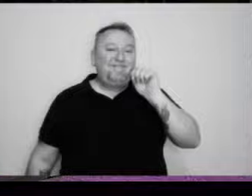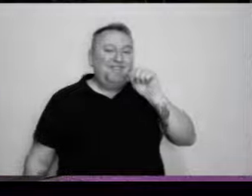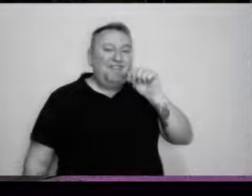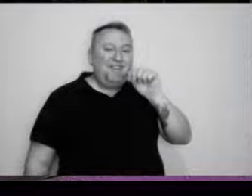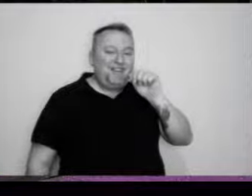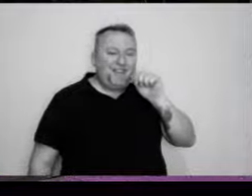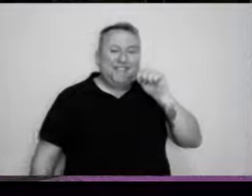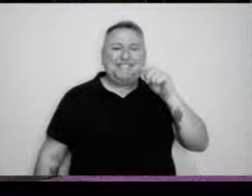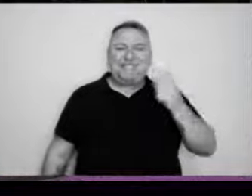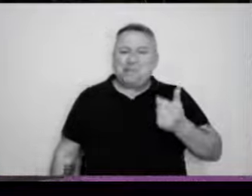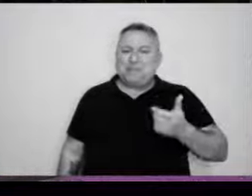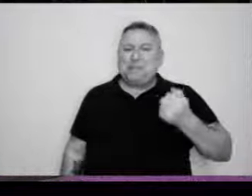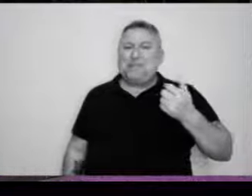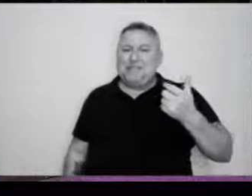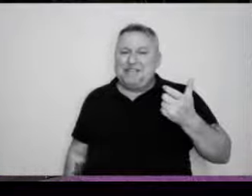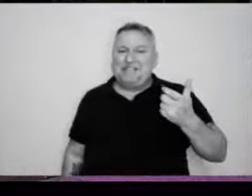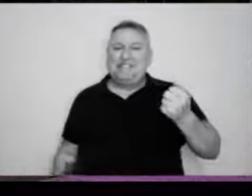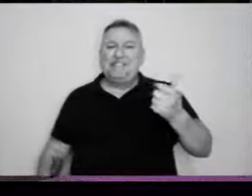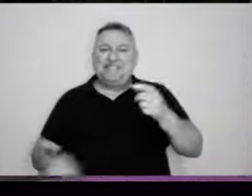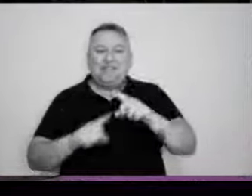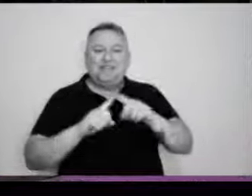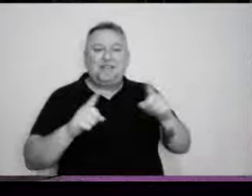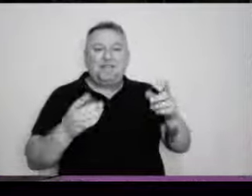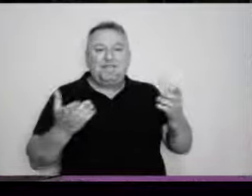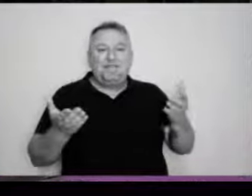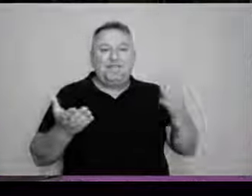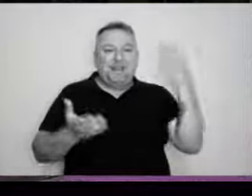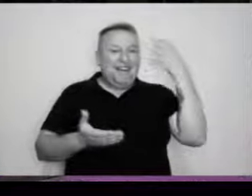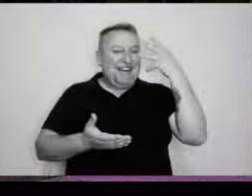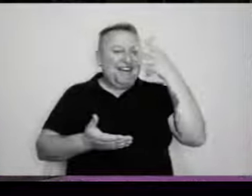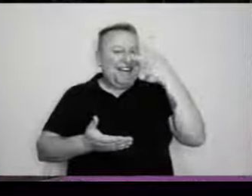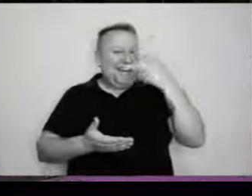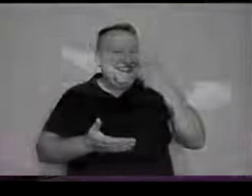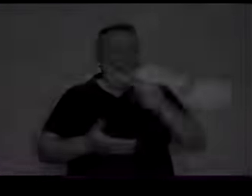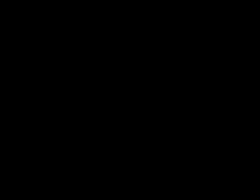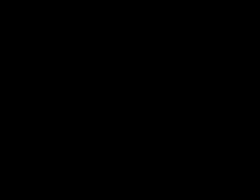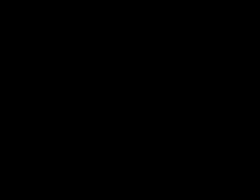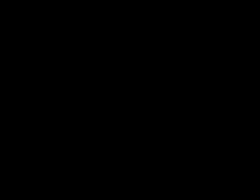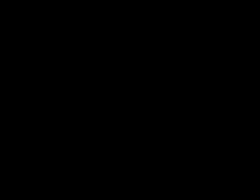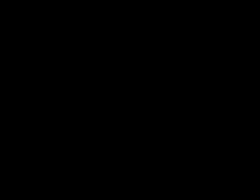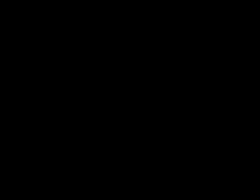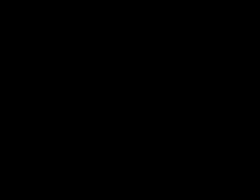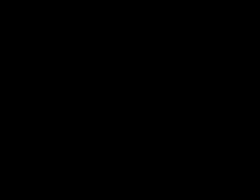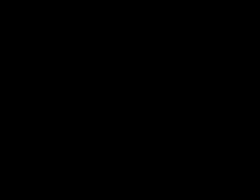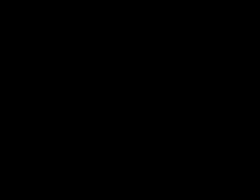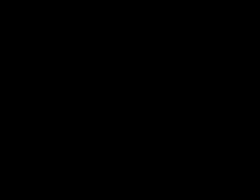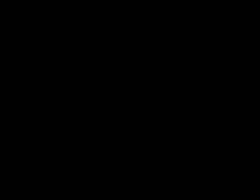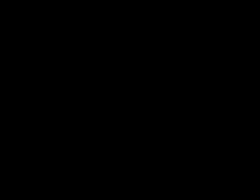negras. Me lasquei, meu. Mas eu vou. Coisa linda, meu amor. Beijaço.